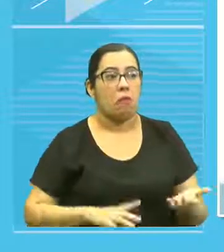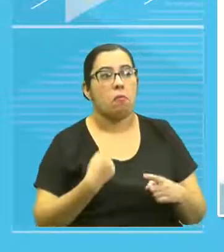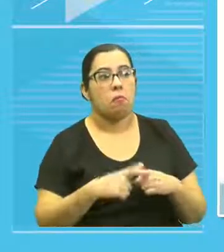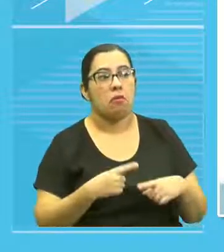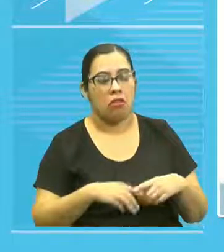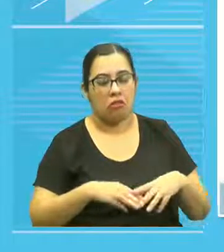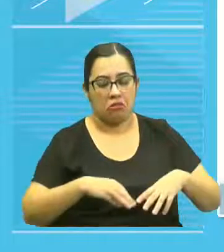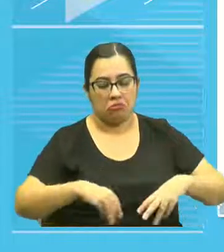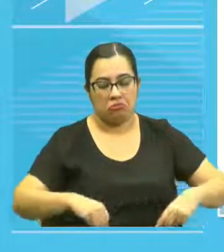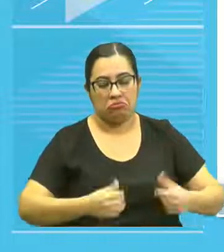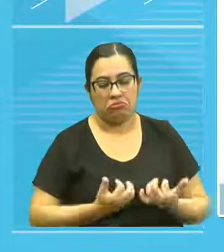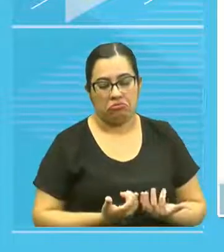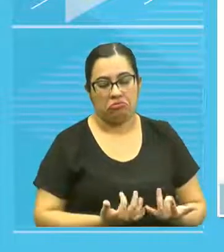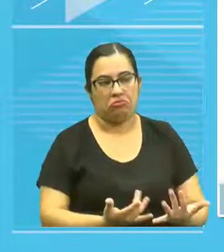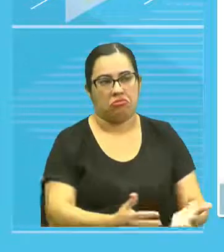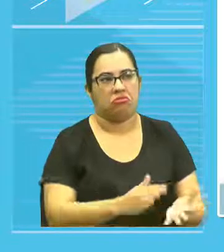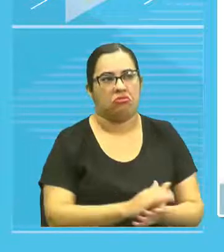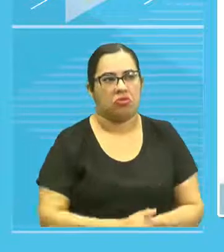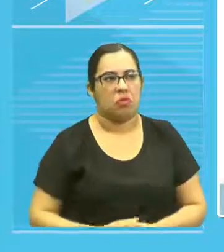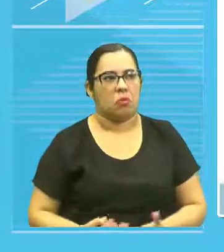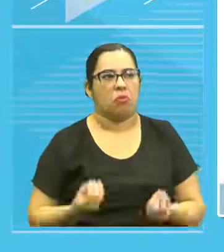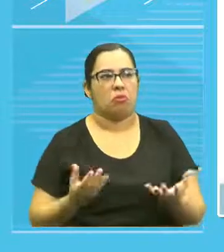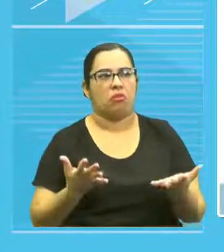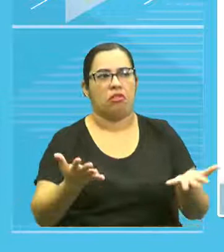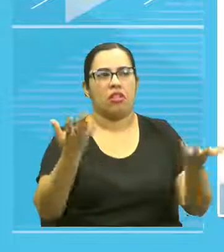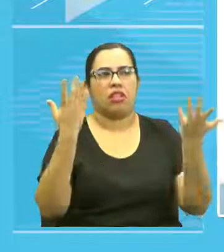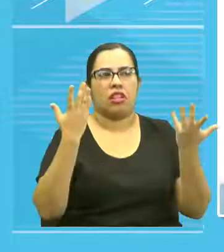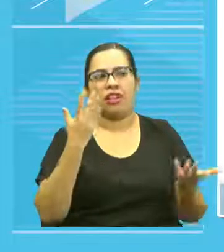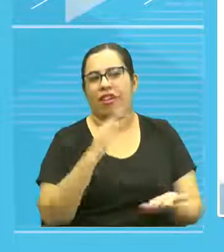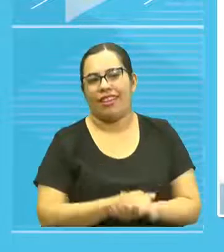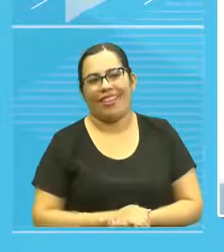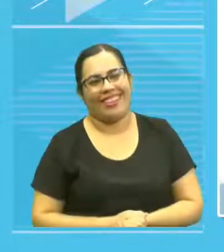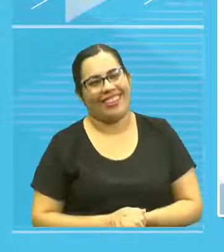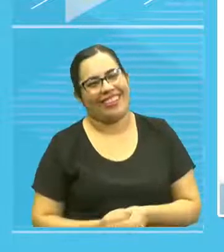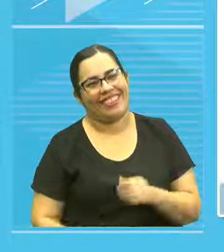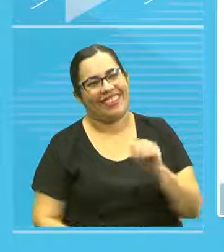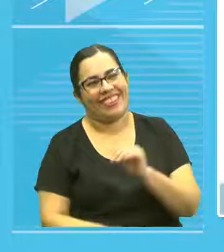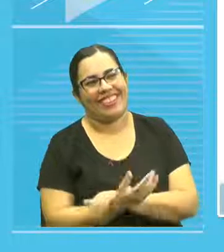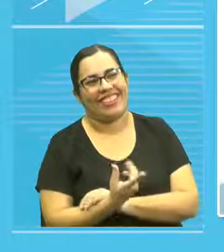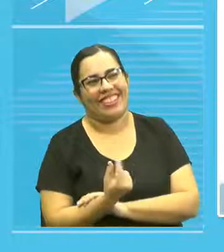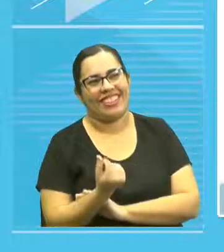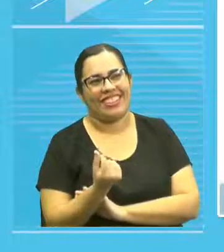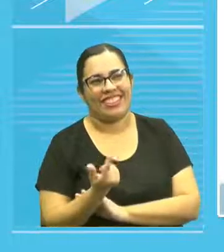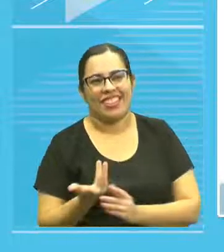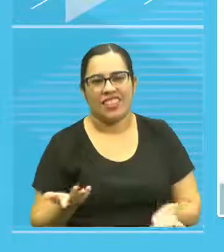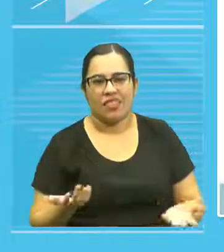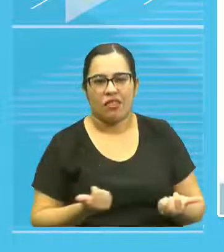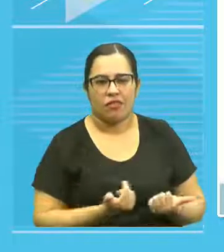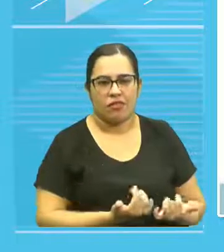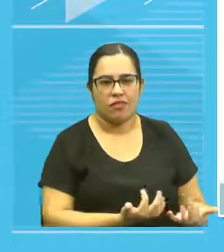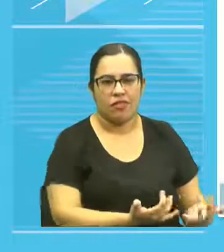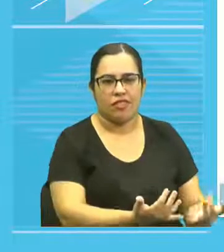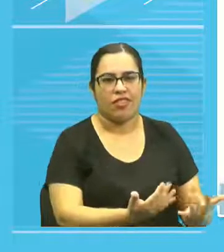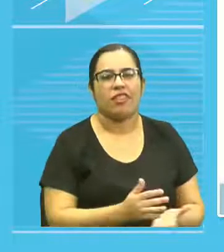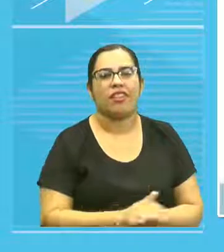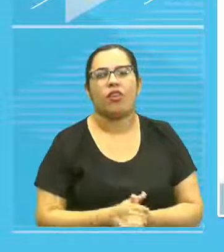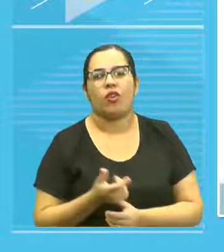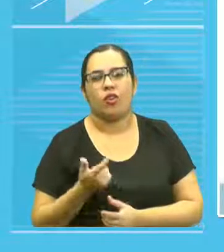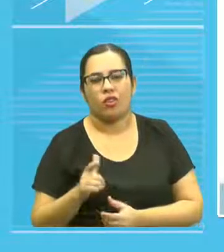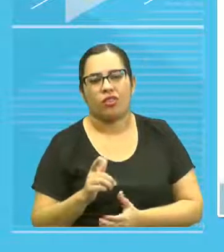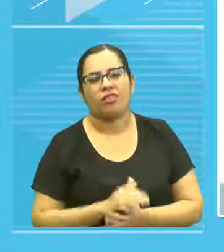por causa da Grama perdi o escuro por causa da grana grana grana grana grana cadê